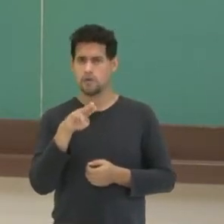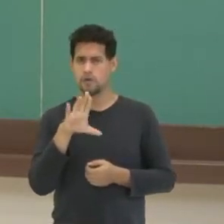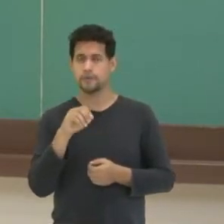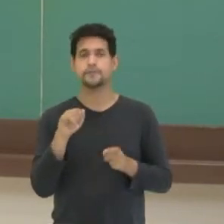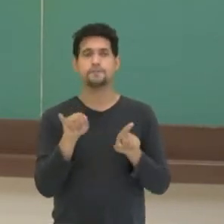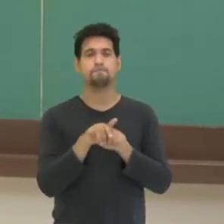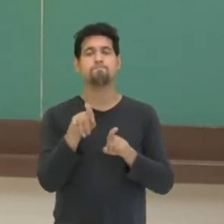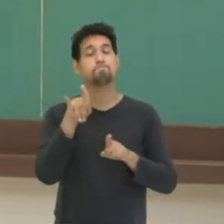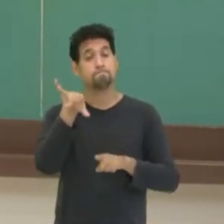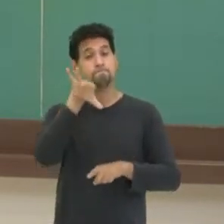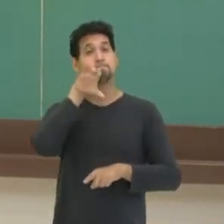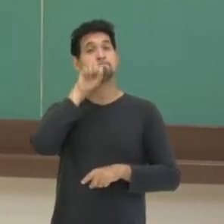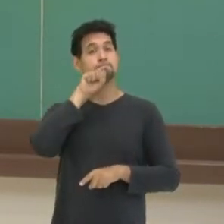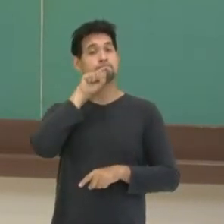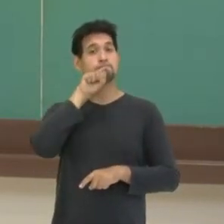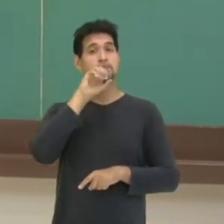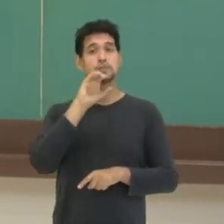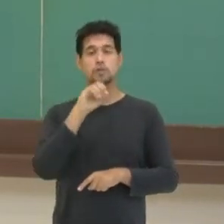do nosso organismo.